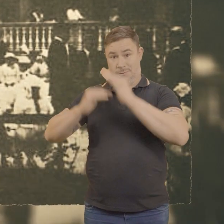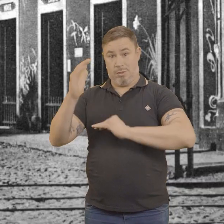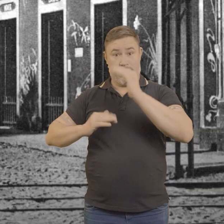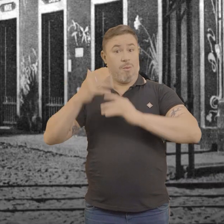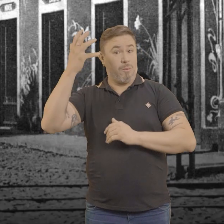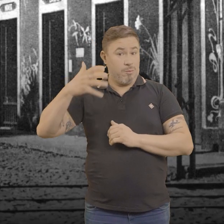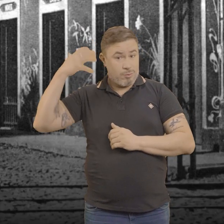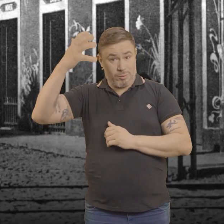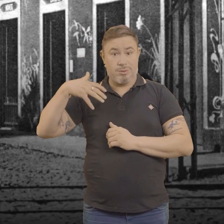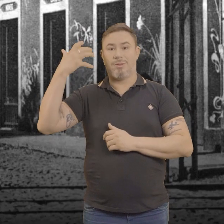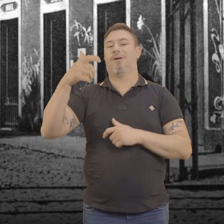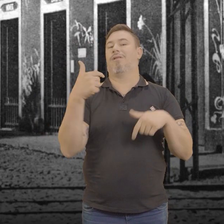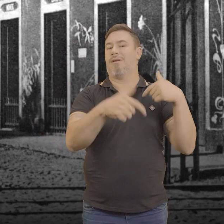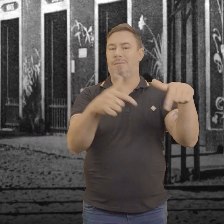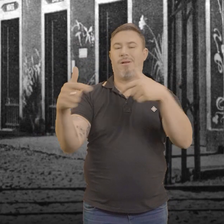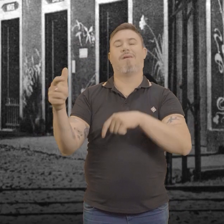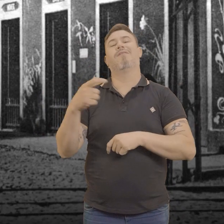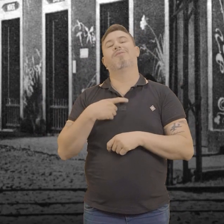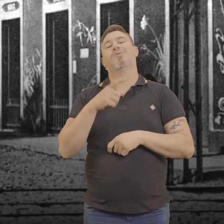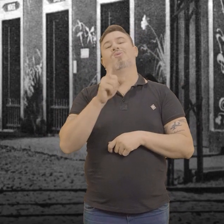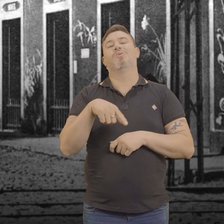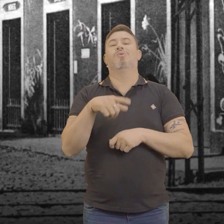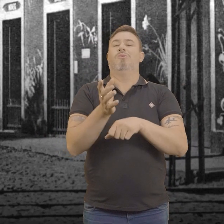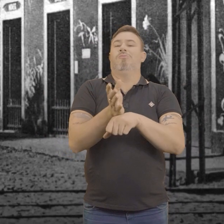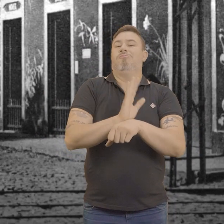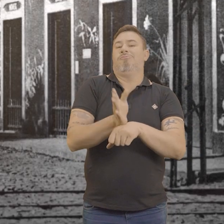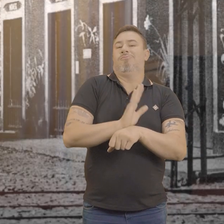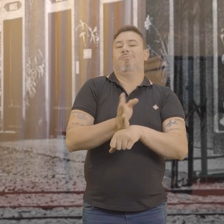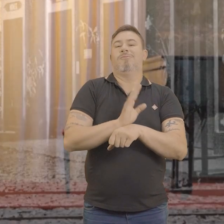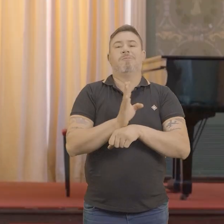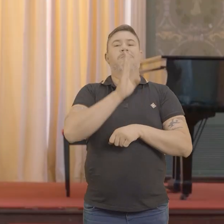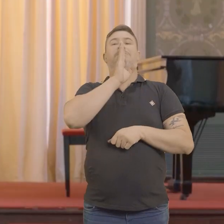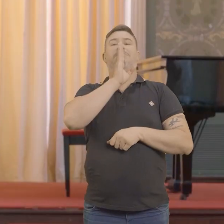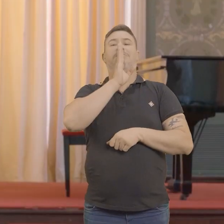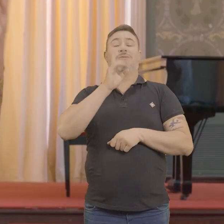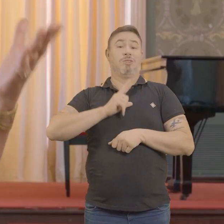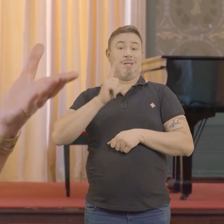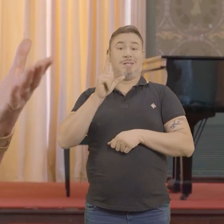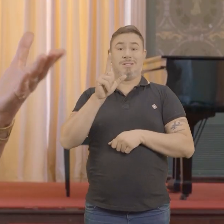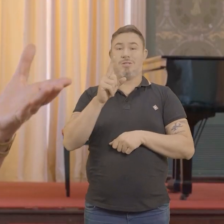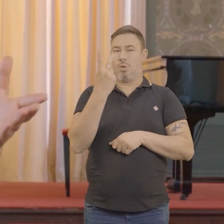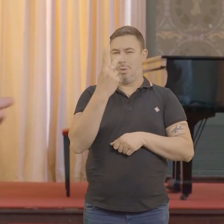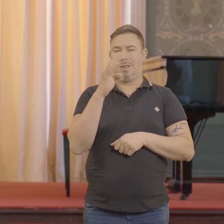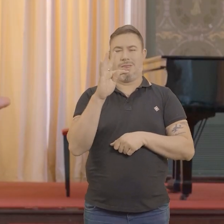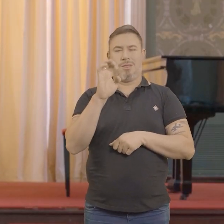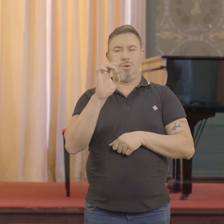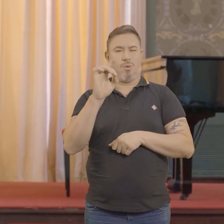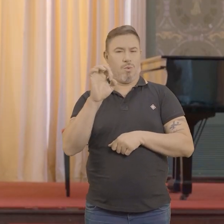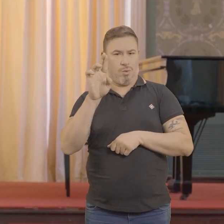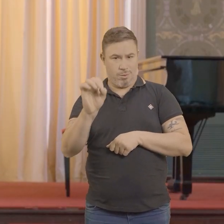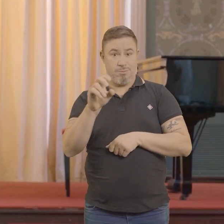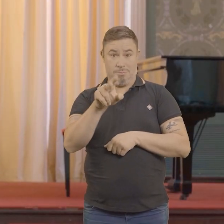cena no cinema, né, no cinema mudo. Você tinha as irmãs Teodorico, né, que eram as irmãs negras que tocavam no